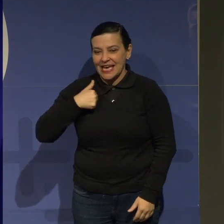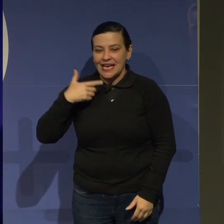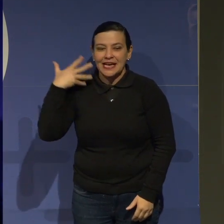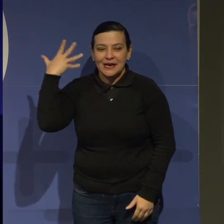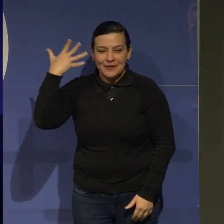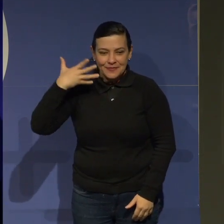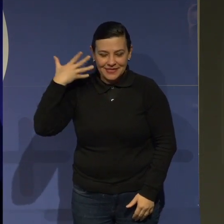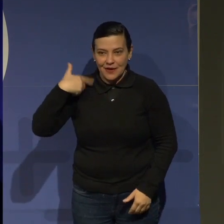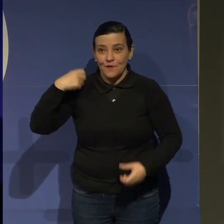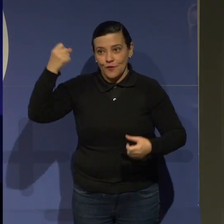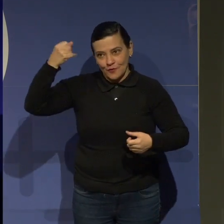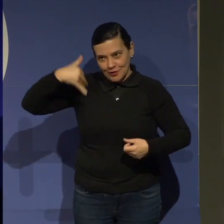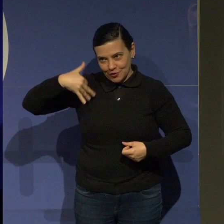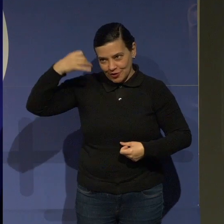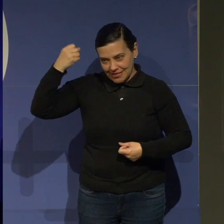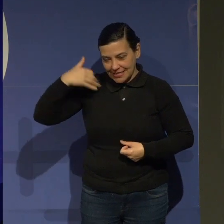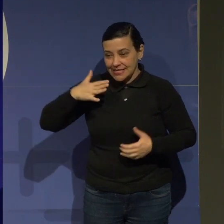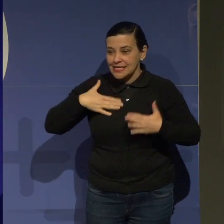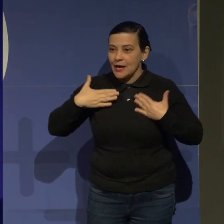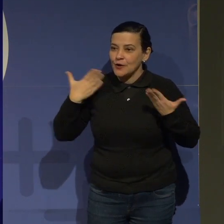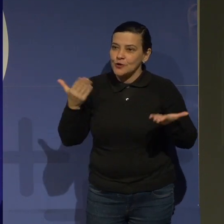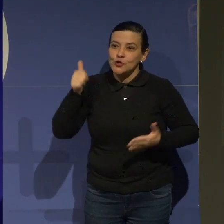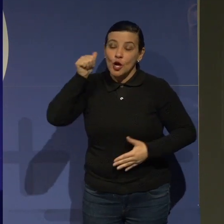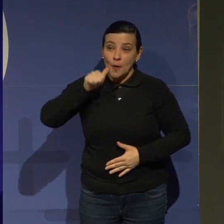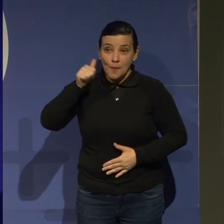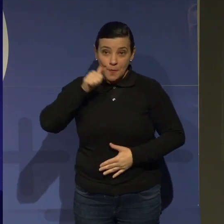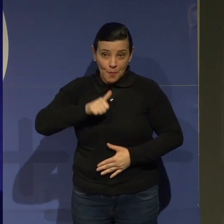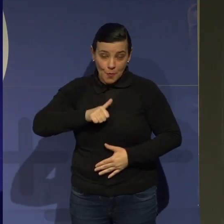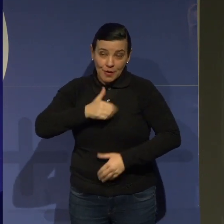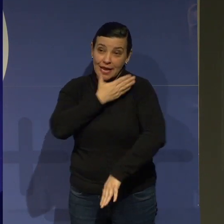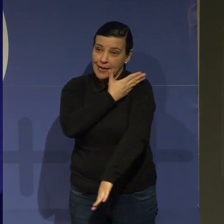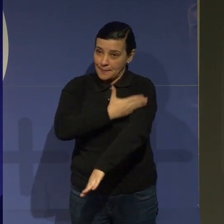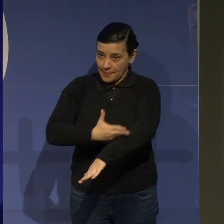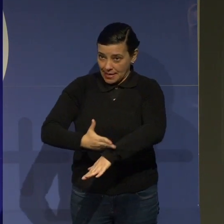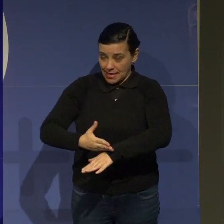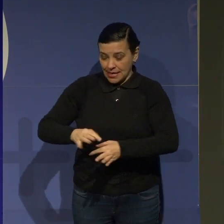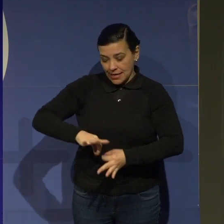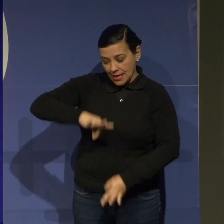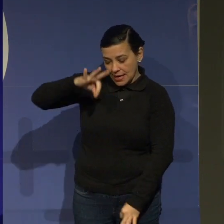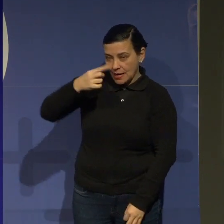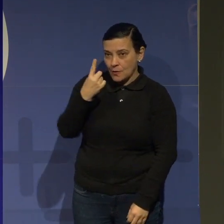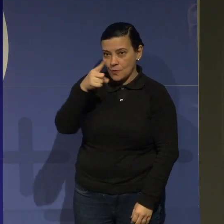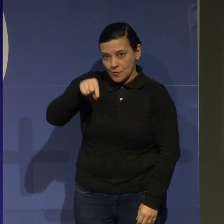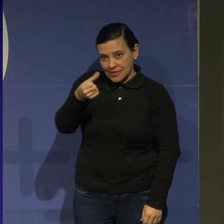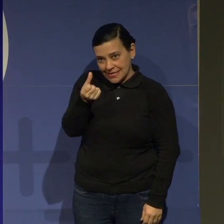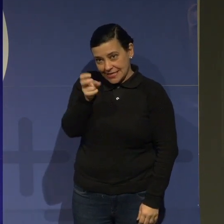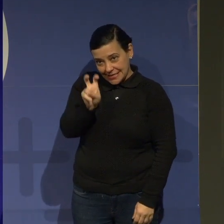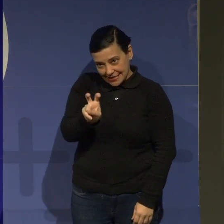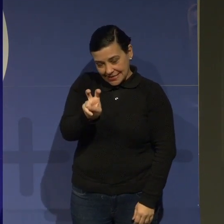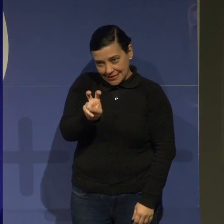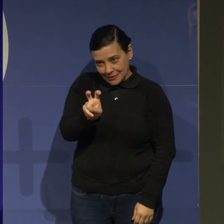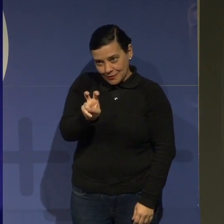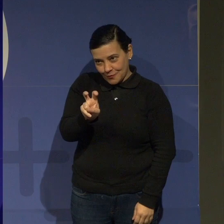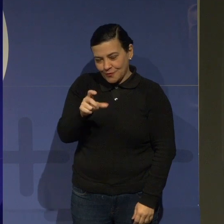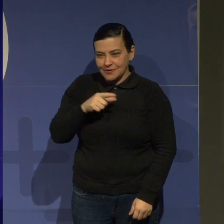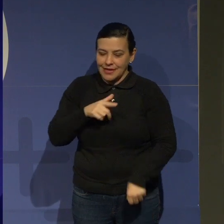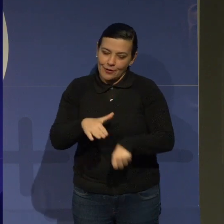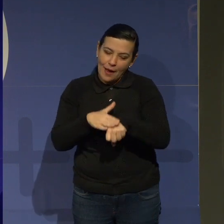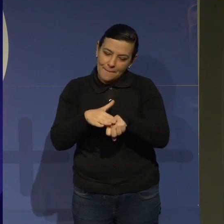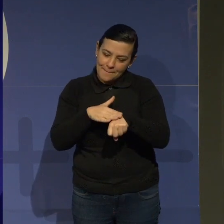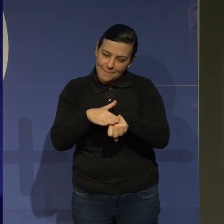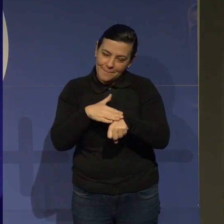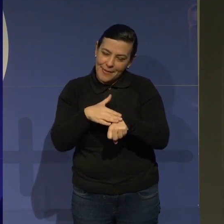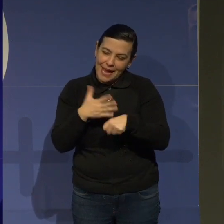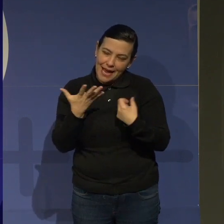minha autodescrição. Eu sou uma mulher branca, tenho 1,65 m, tenho pele